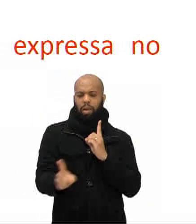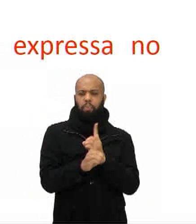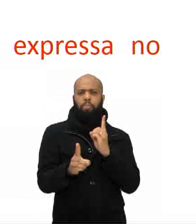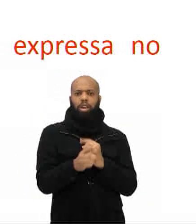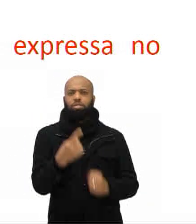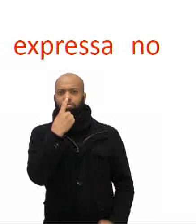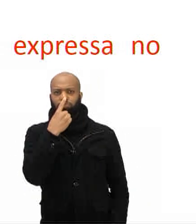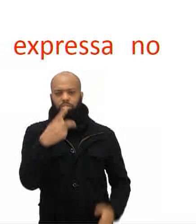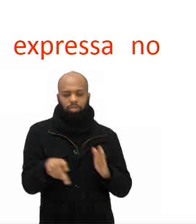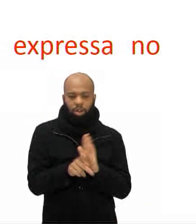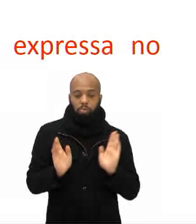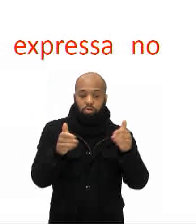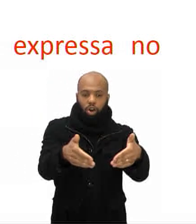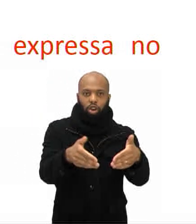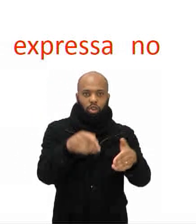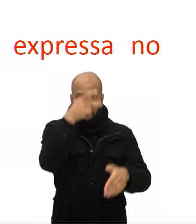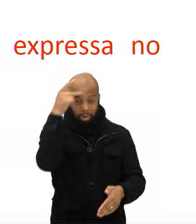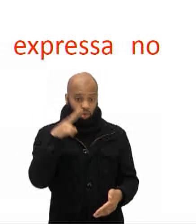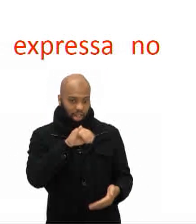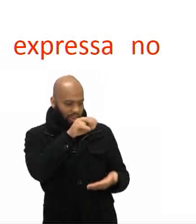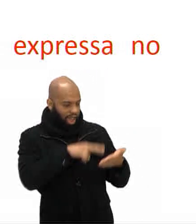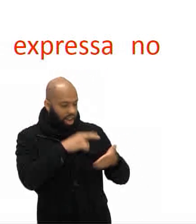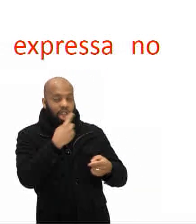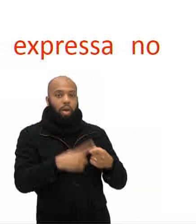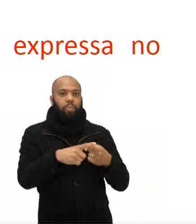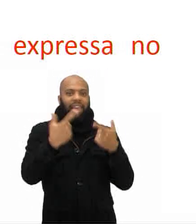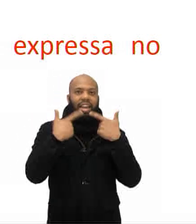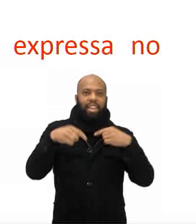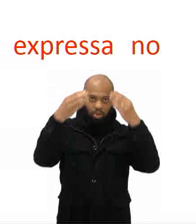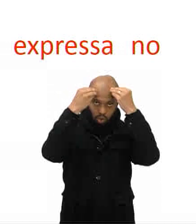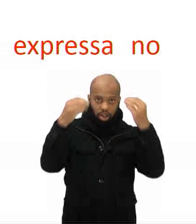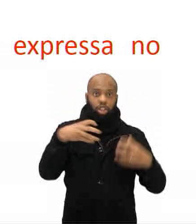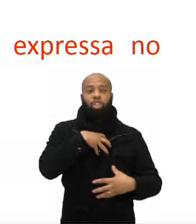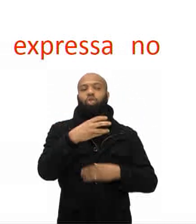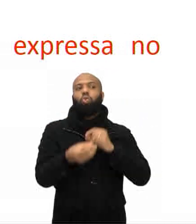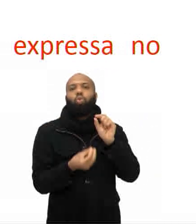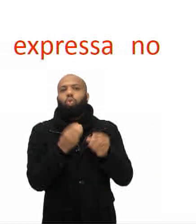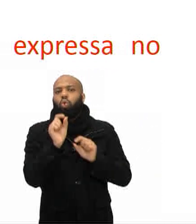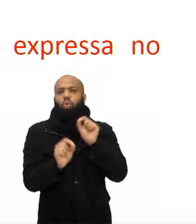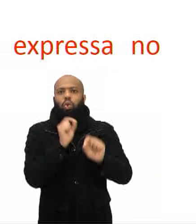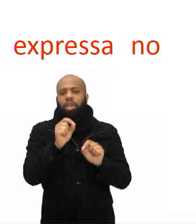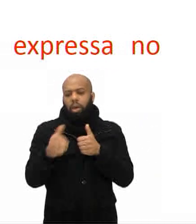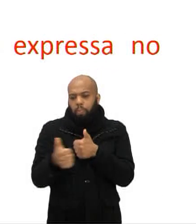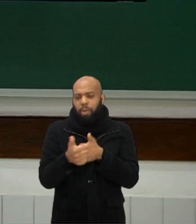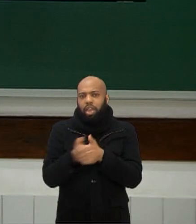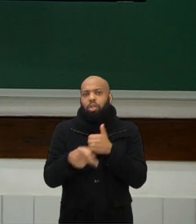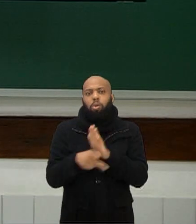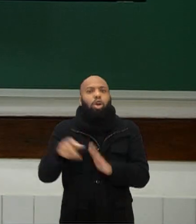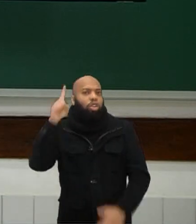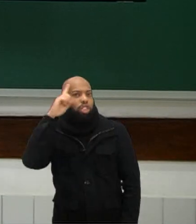o público-alvo, pois faz uso de uma linguagem mais coloquial, mais próxima do